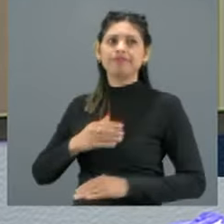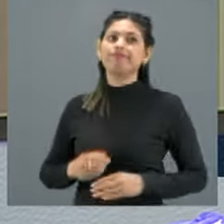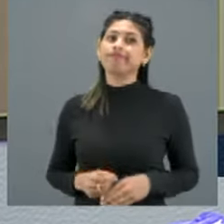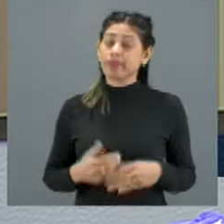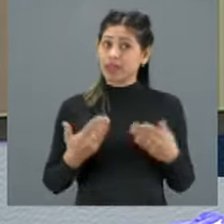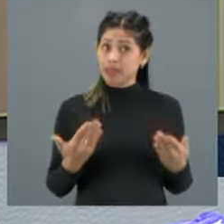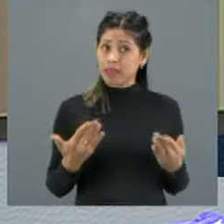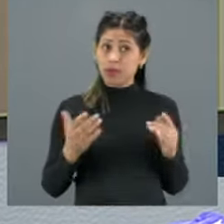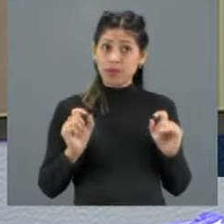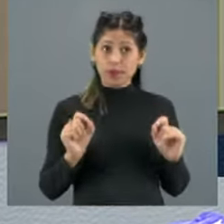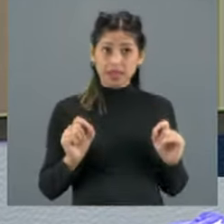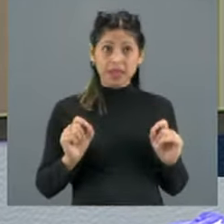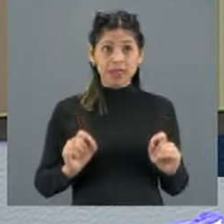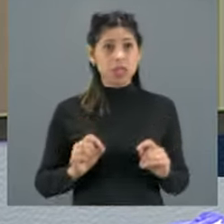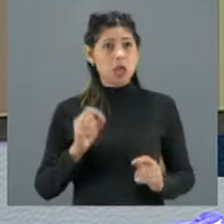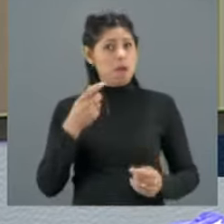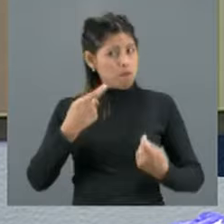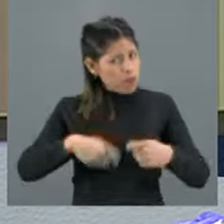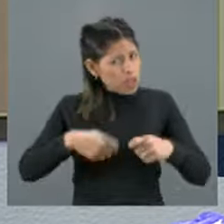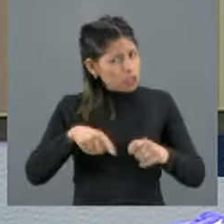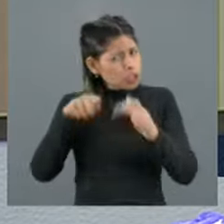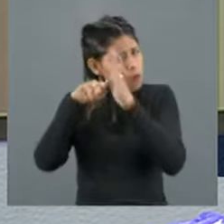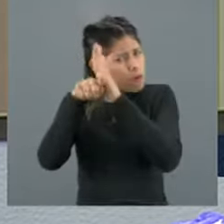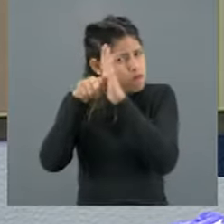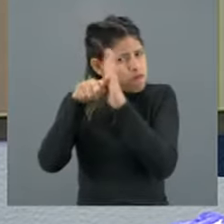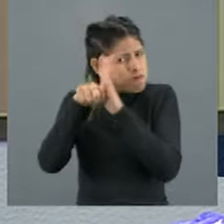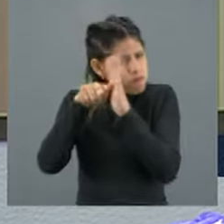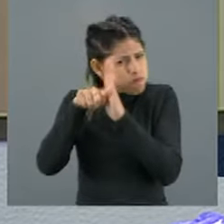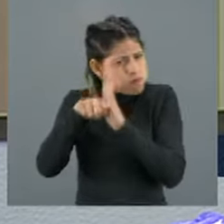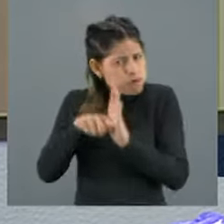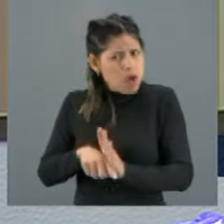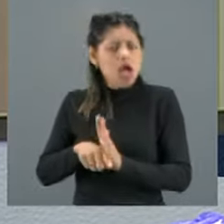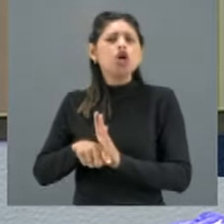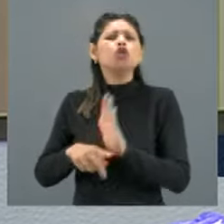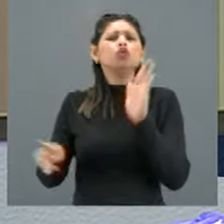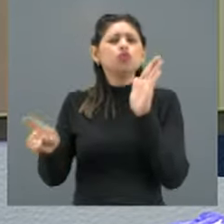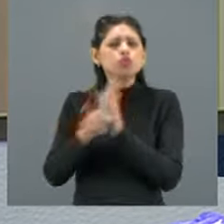fazer para investigação da FUNAI e